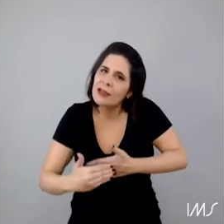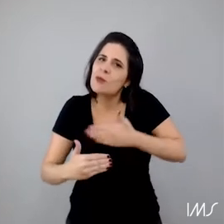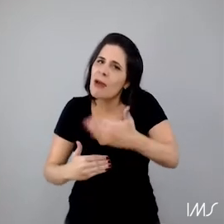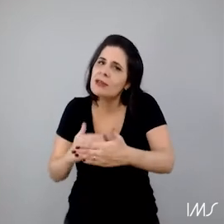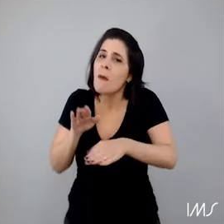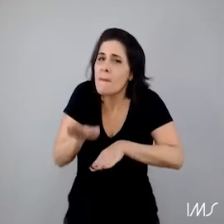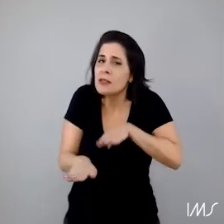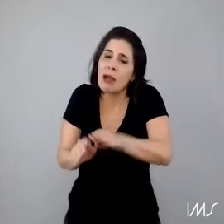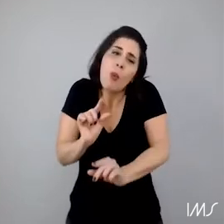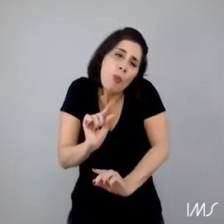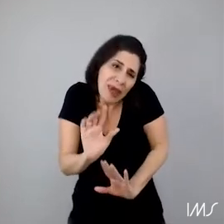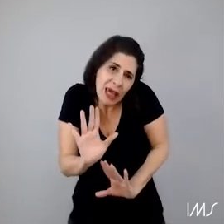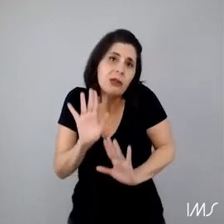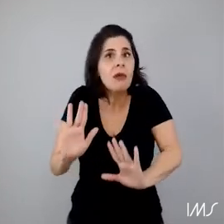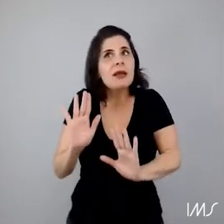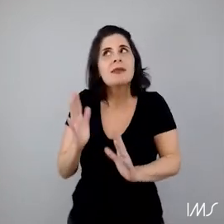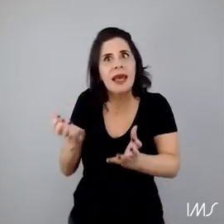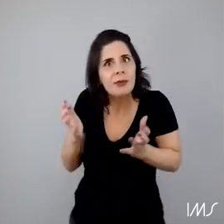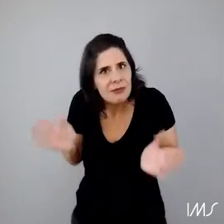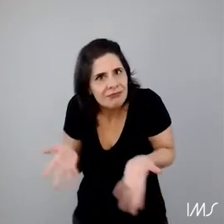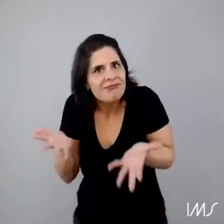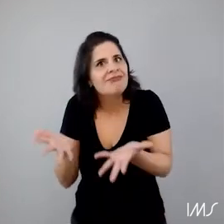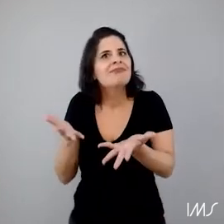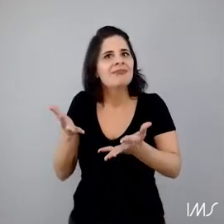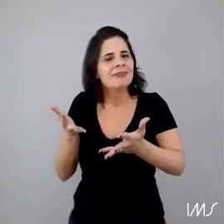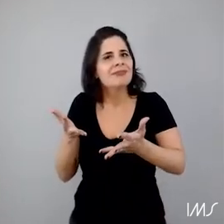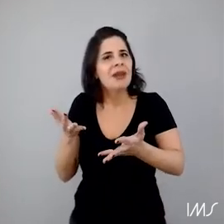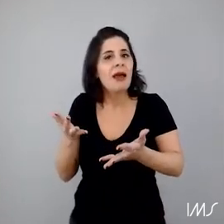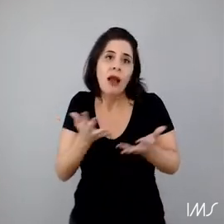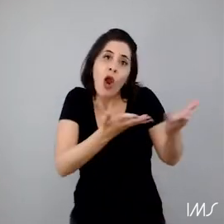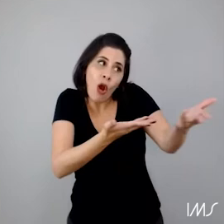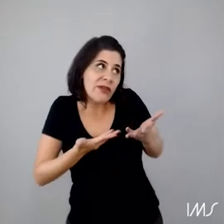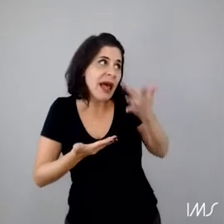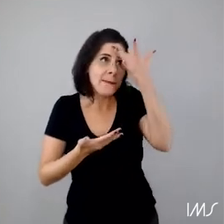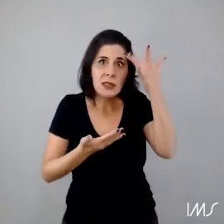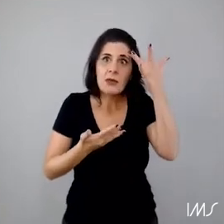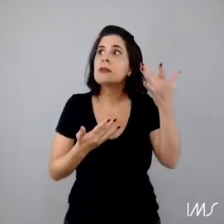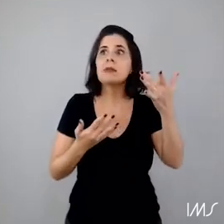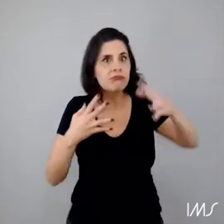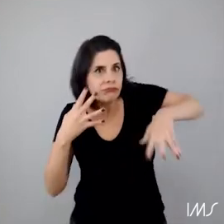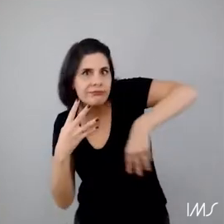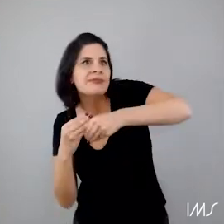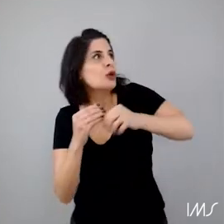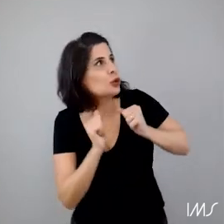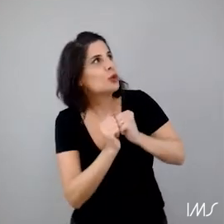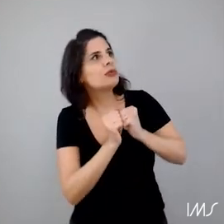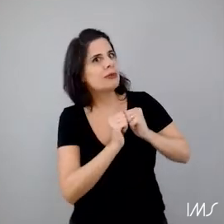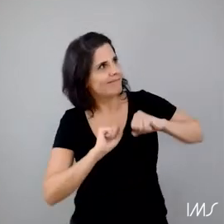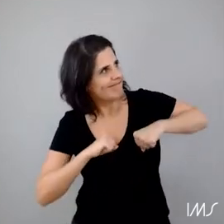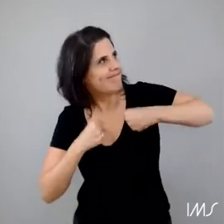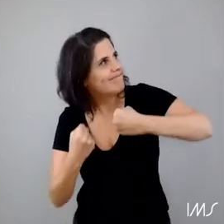para ativar esse legado e convidar os participantes, aqueles que vão falar e aqueles que vão ouvir, a se engajar também nessa